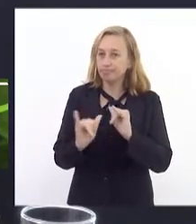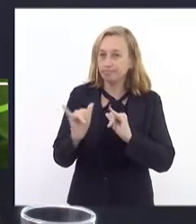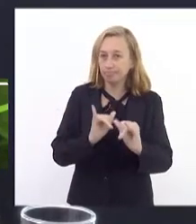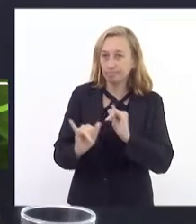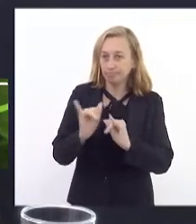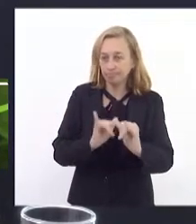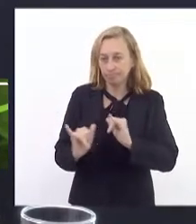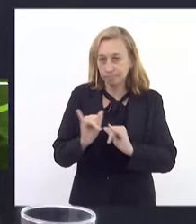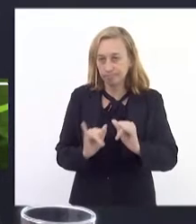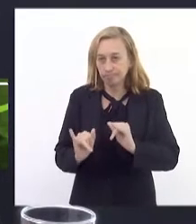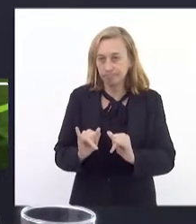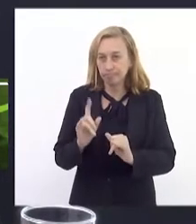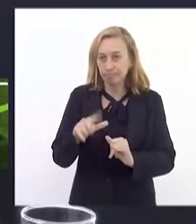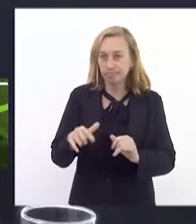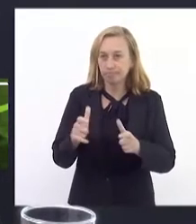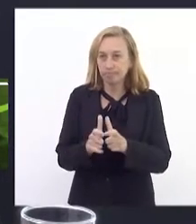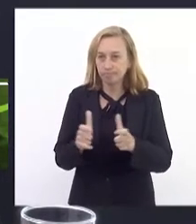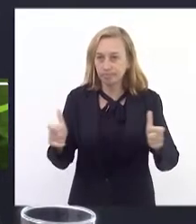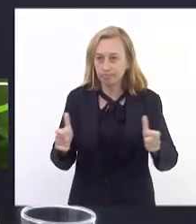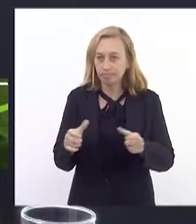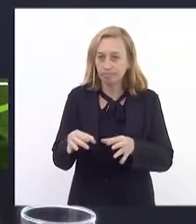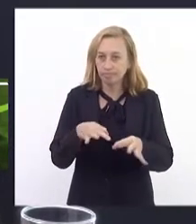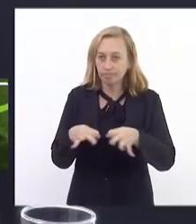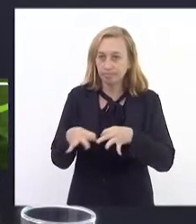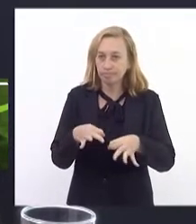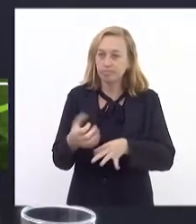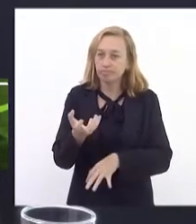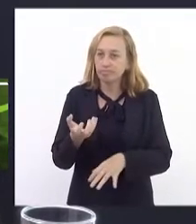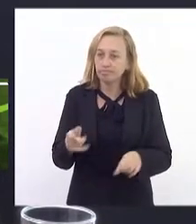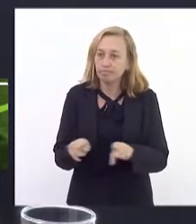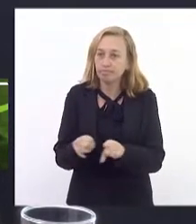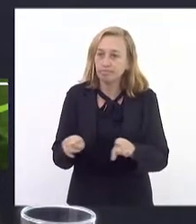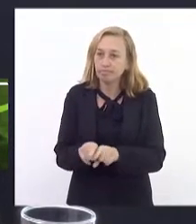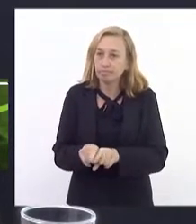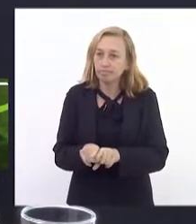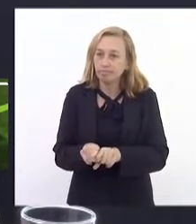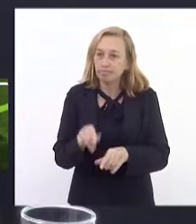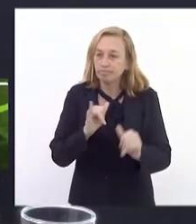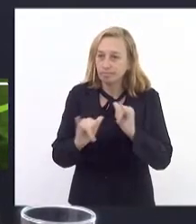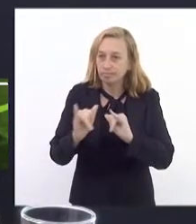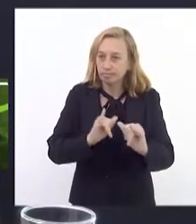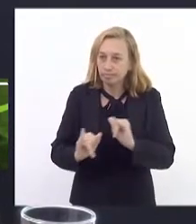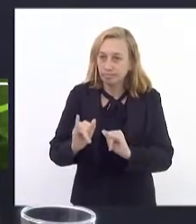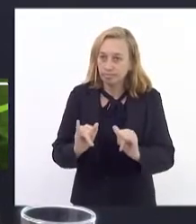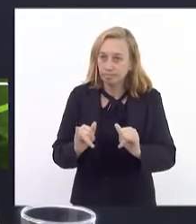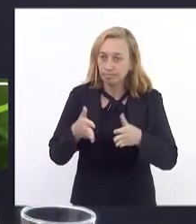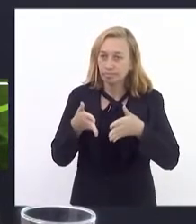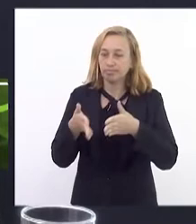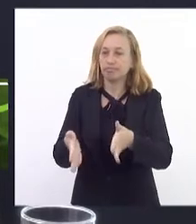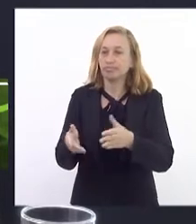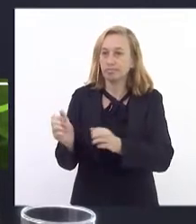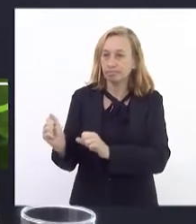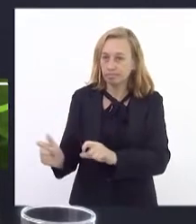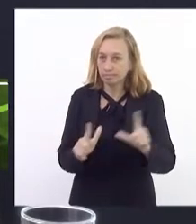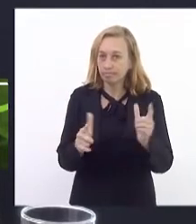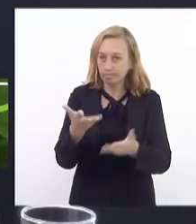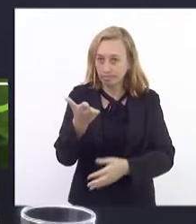informações, e, enfim, é um projeto grande que requer também informações concentradas. Né? Pode passar,